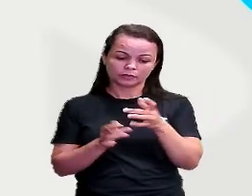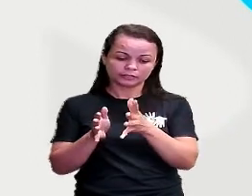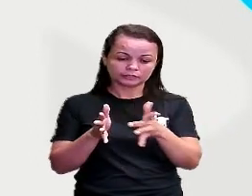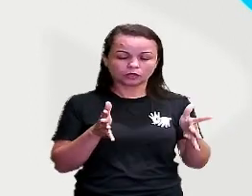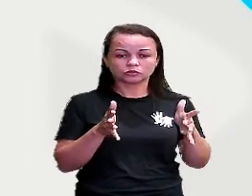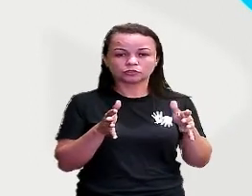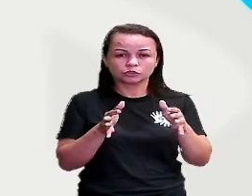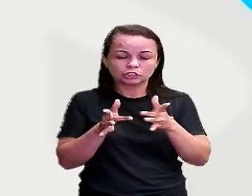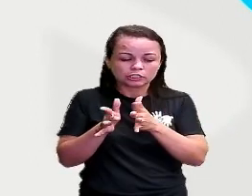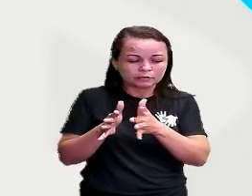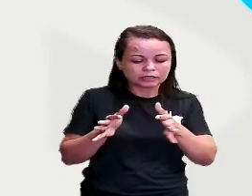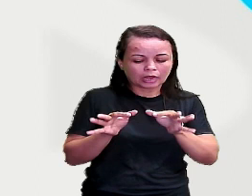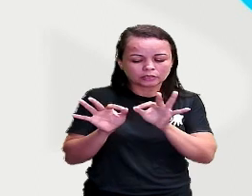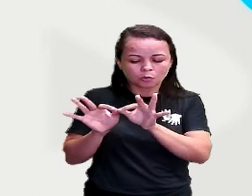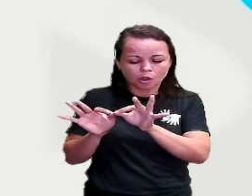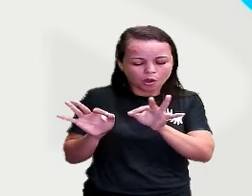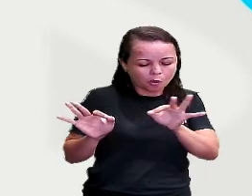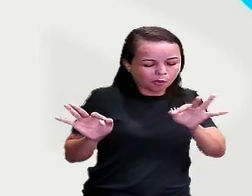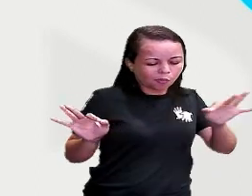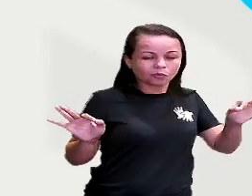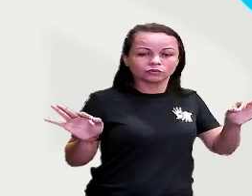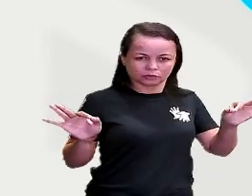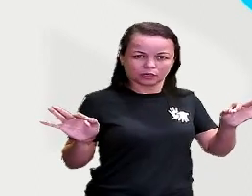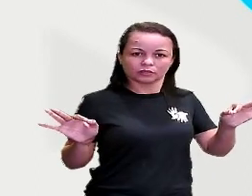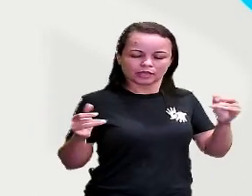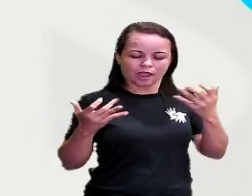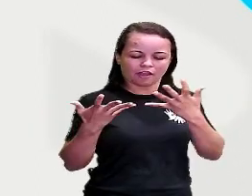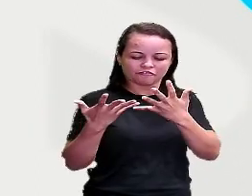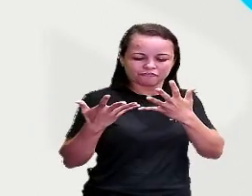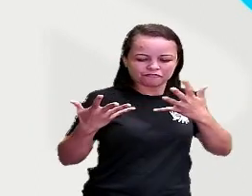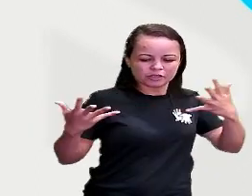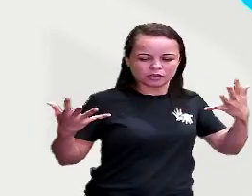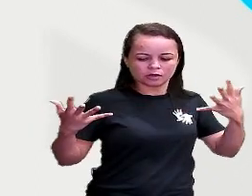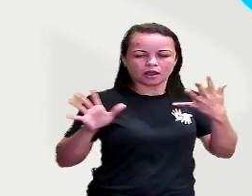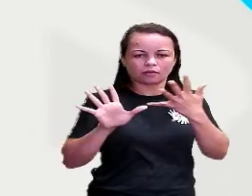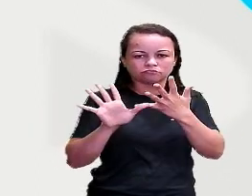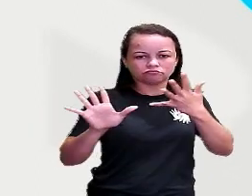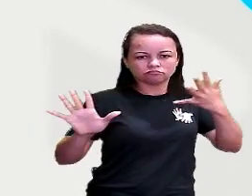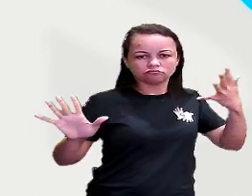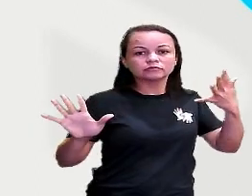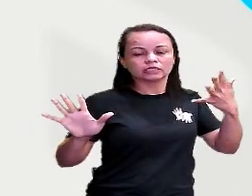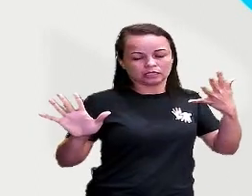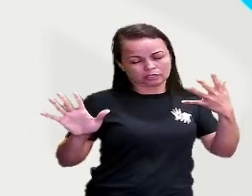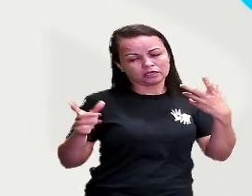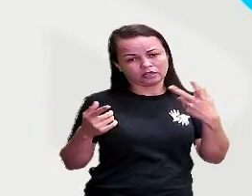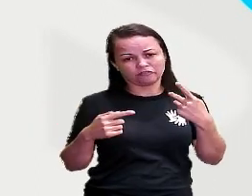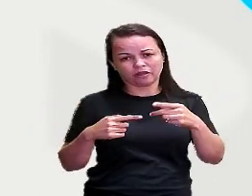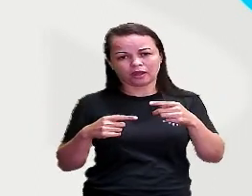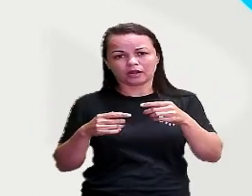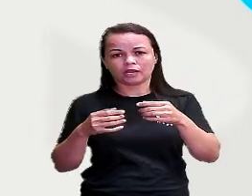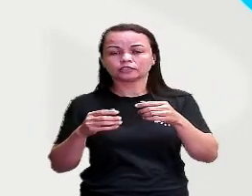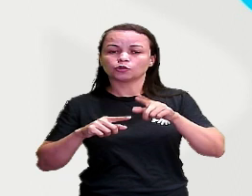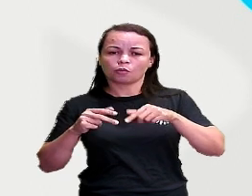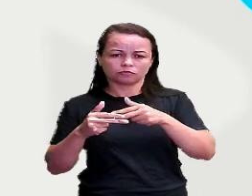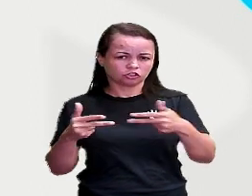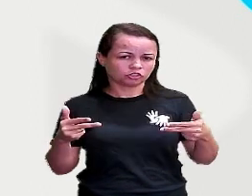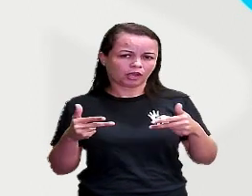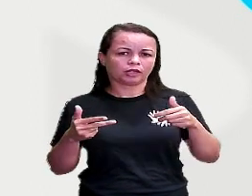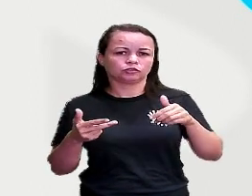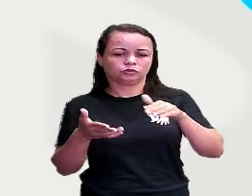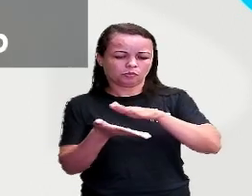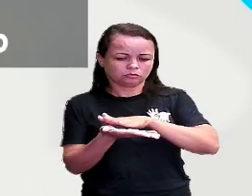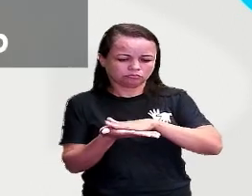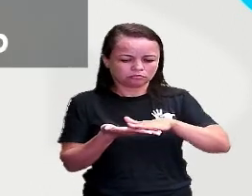uma extremidade à outra, né? Tamanho, no caso ali a fila, que se refere ao tamanho de um objeto, de uma superfície.